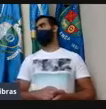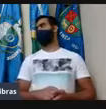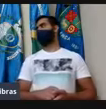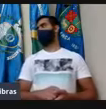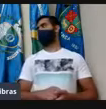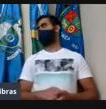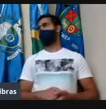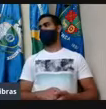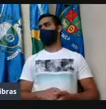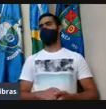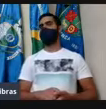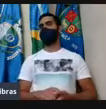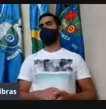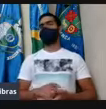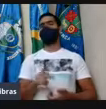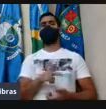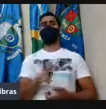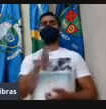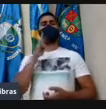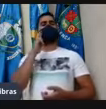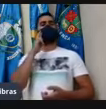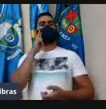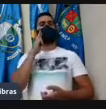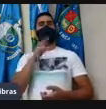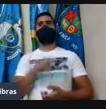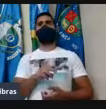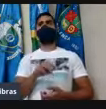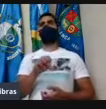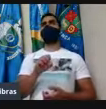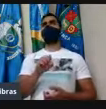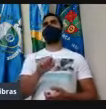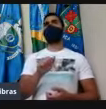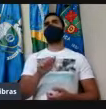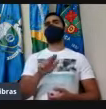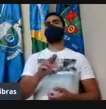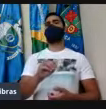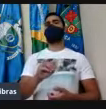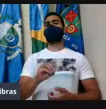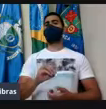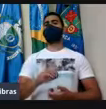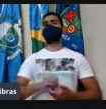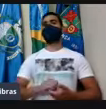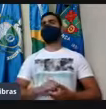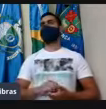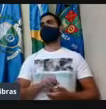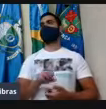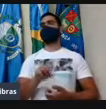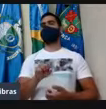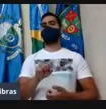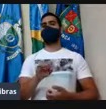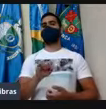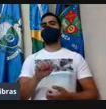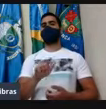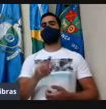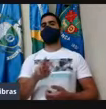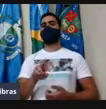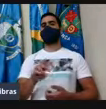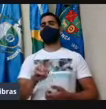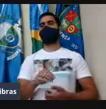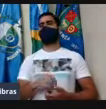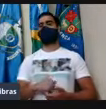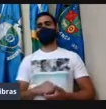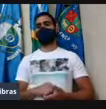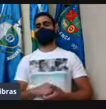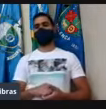Professor Rafael de Oliveira Tavares, Saulo de Tarso Pereira Corrêa da Silva e Silvio Rogério Furtado da Graça. Silvio